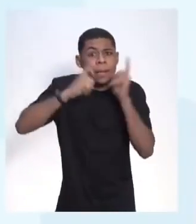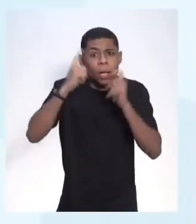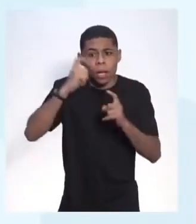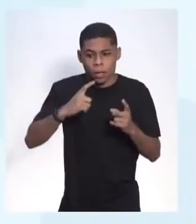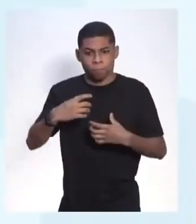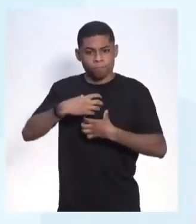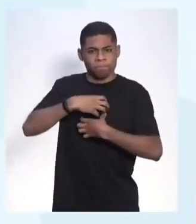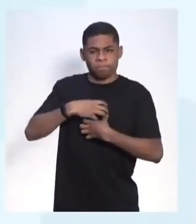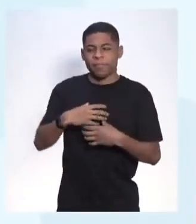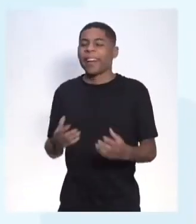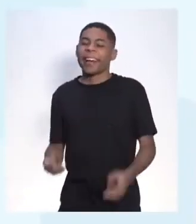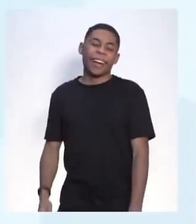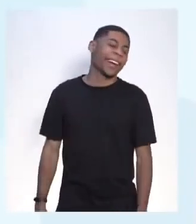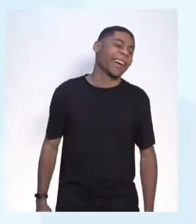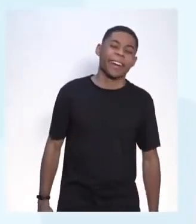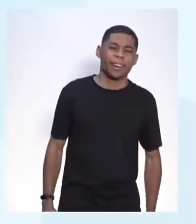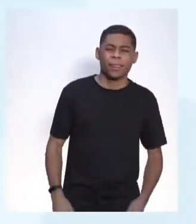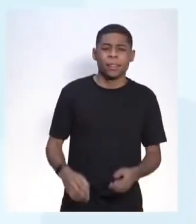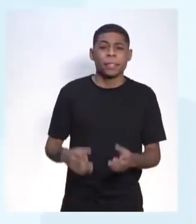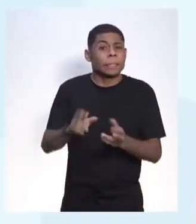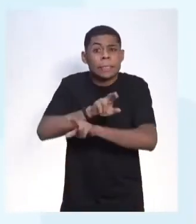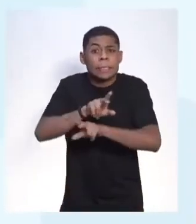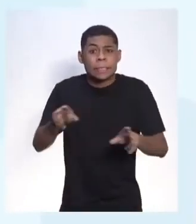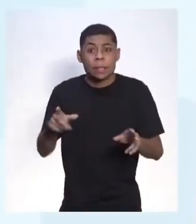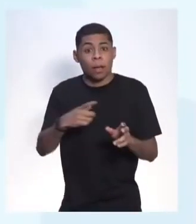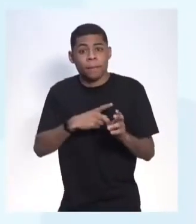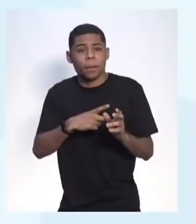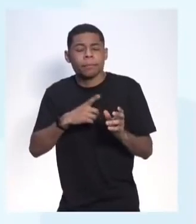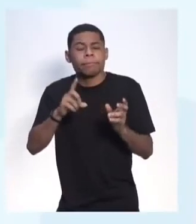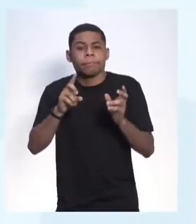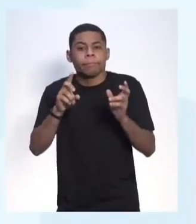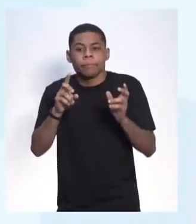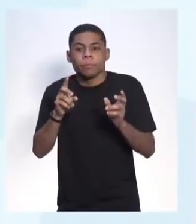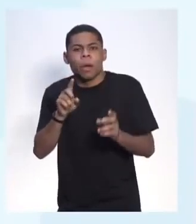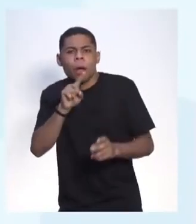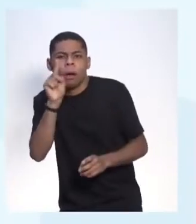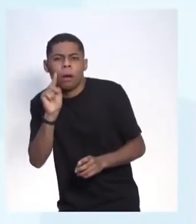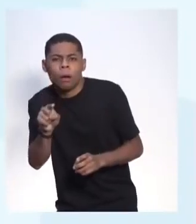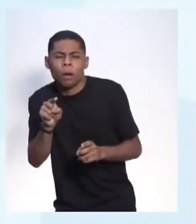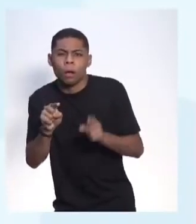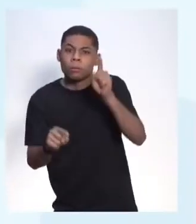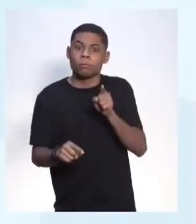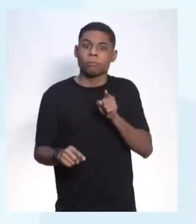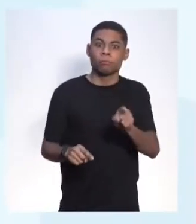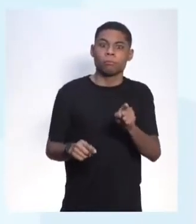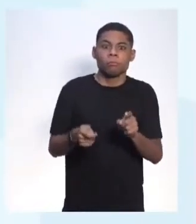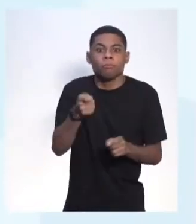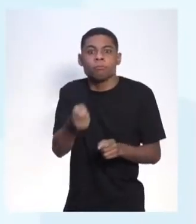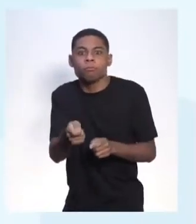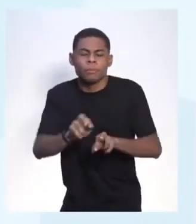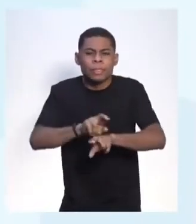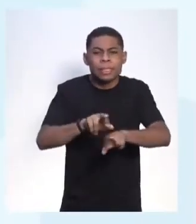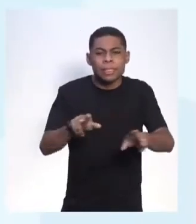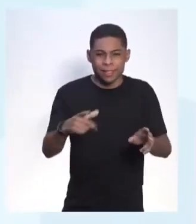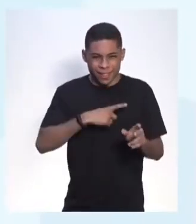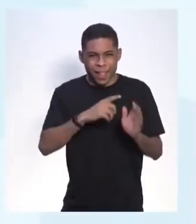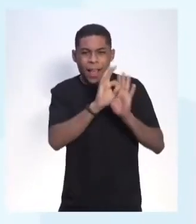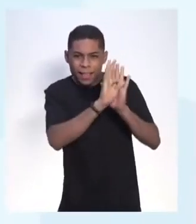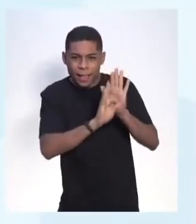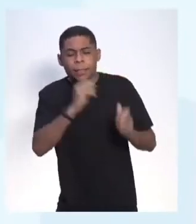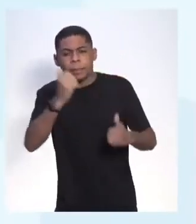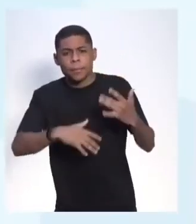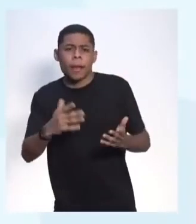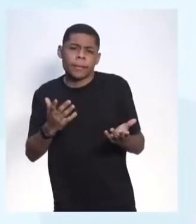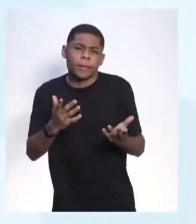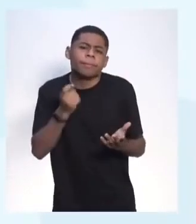imagens, clichês, recursos iconográficos, pontuação, entre outros. E justificar em textos multissemióticos o efeito de